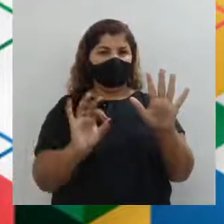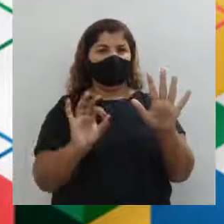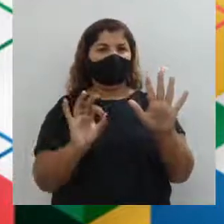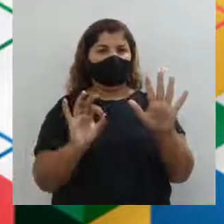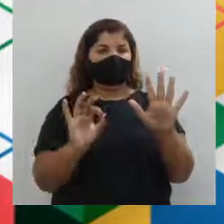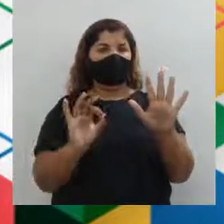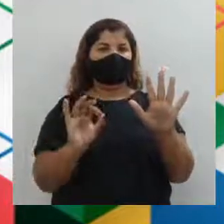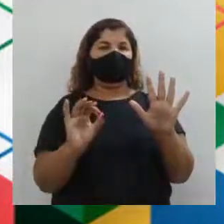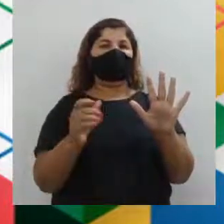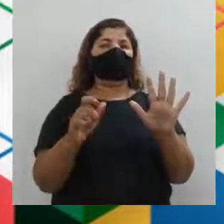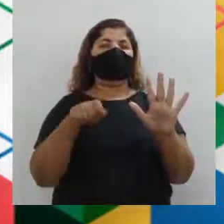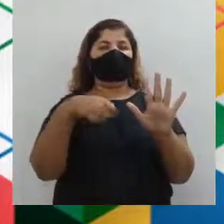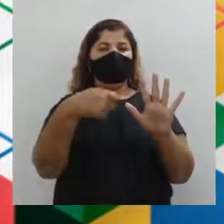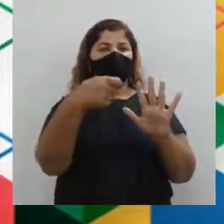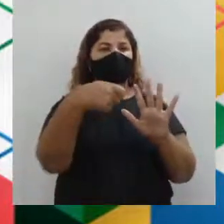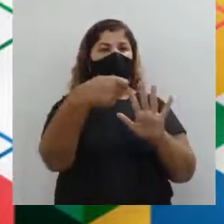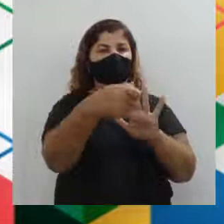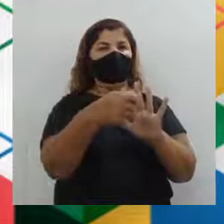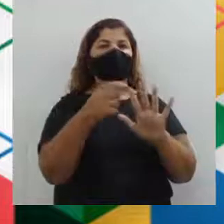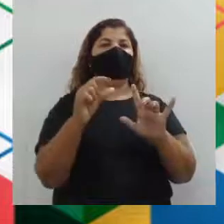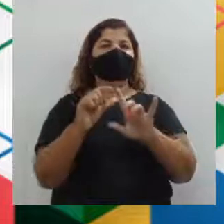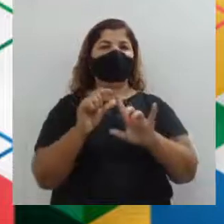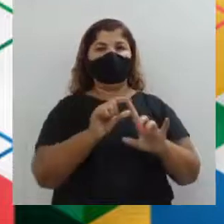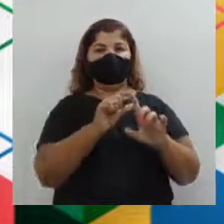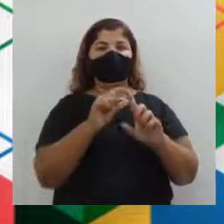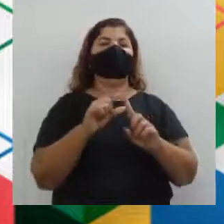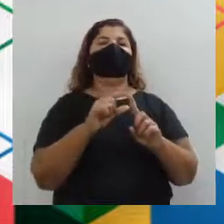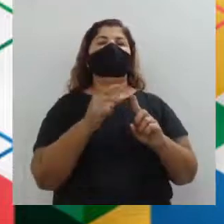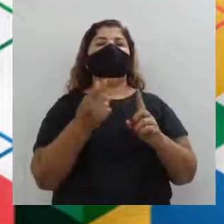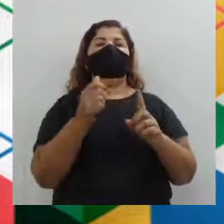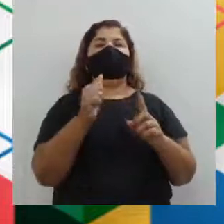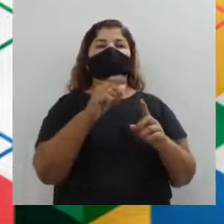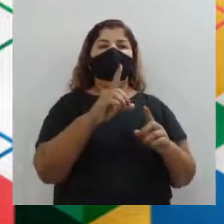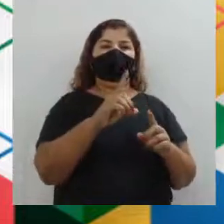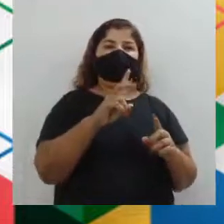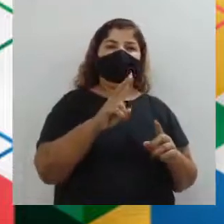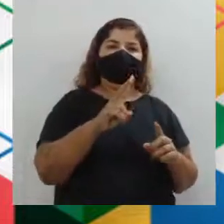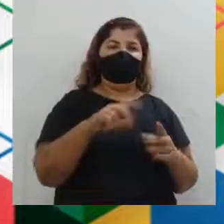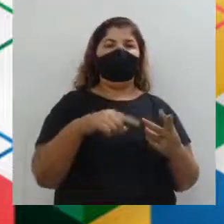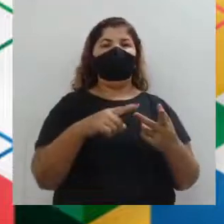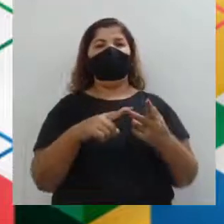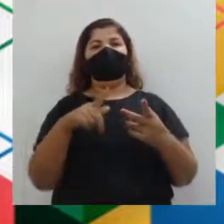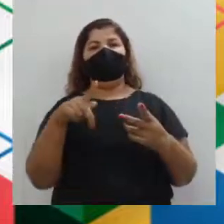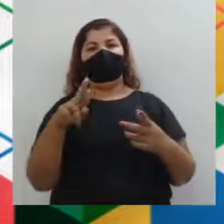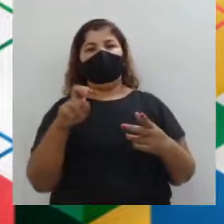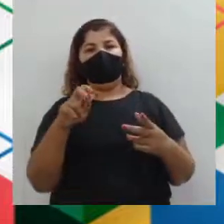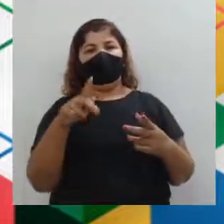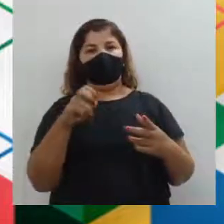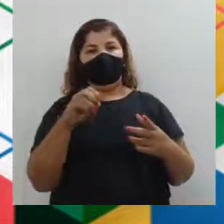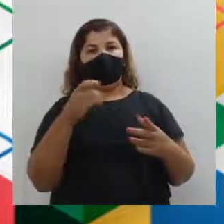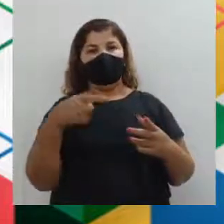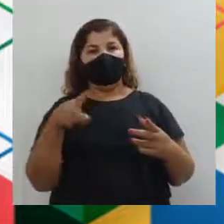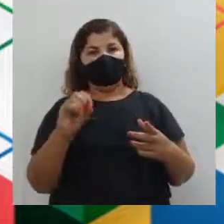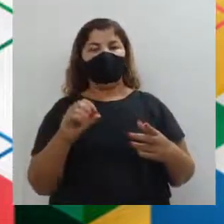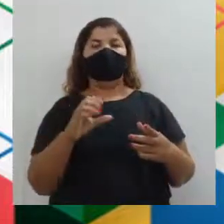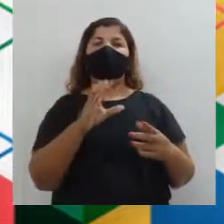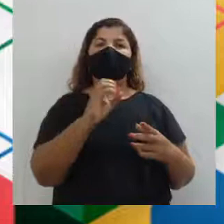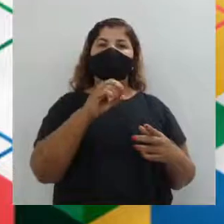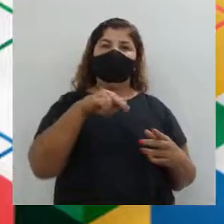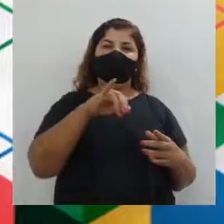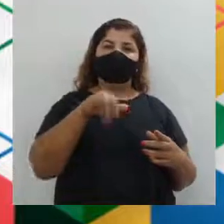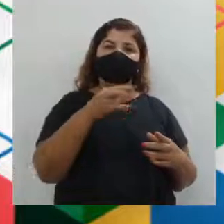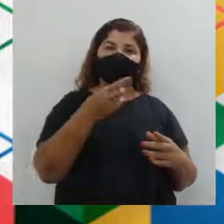10 classes de palavras, o advérbio, a preposição, a conjunção e a interjeição são